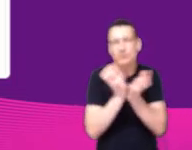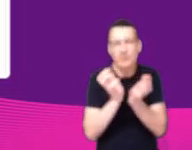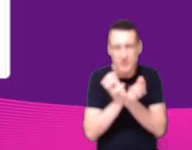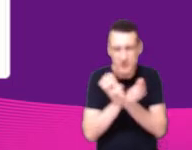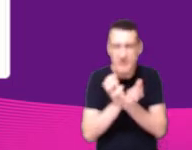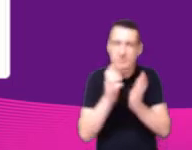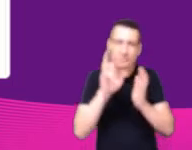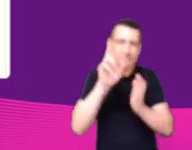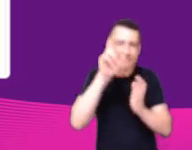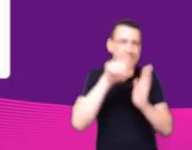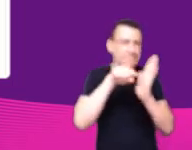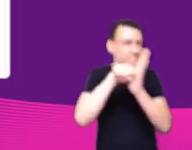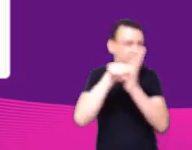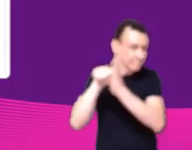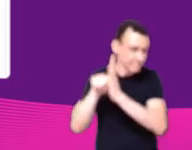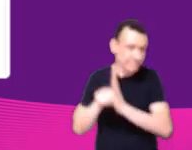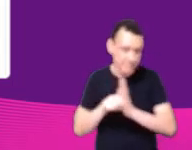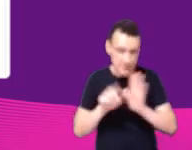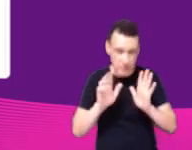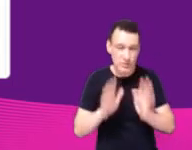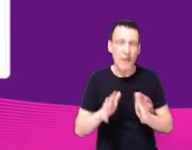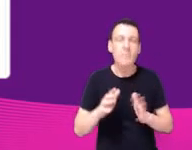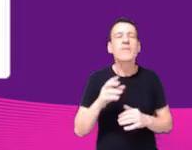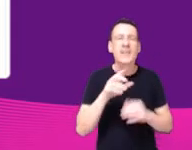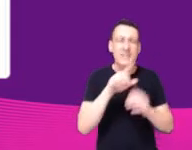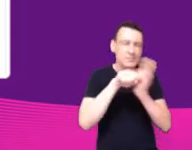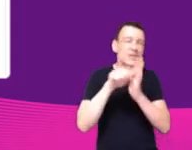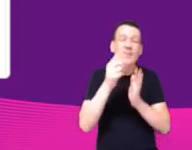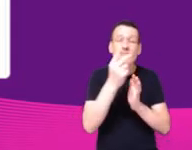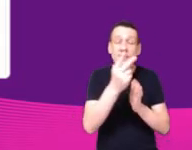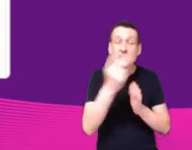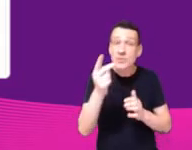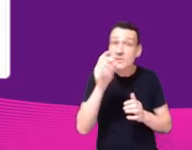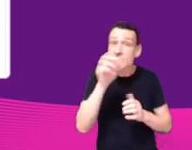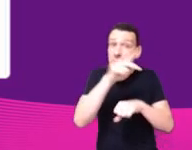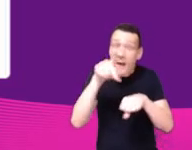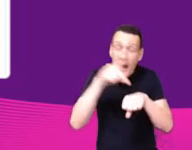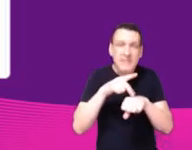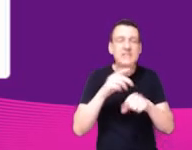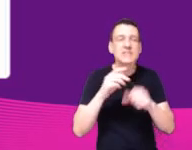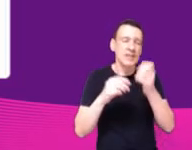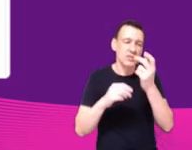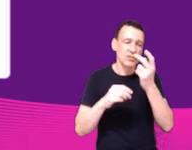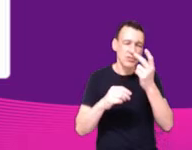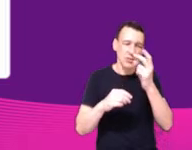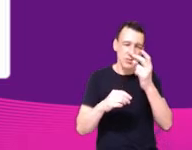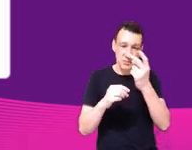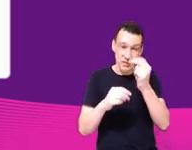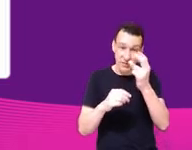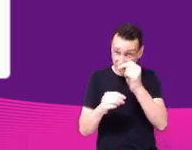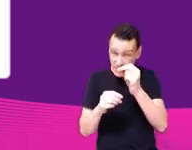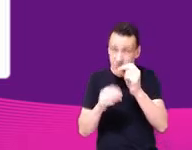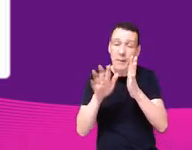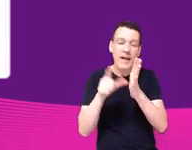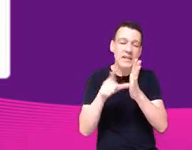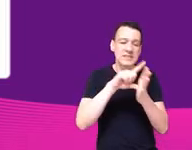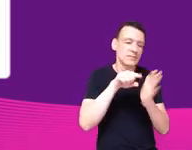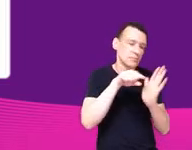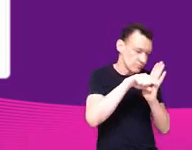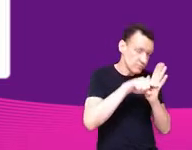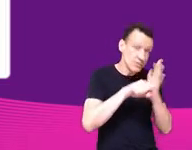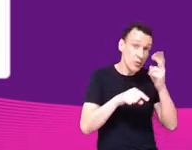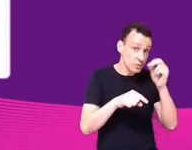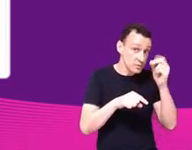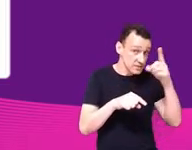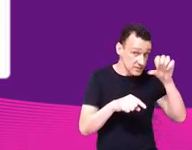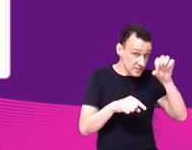transplantes nesses 22 países no ano de 2020, cotejados a 2019, fizeram uma média móvel dos transplantes